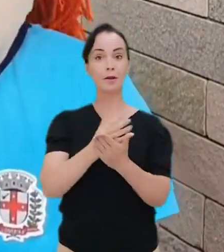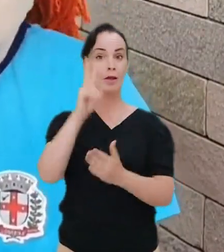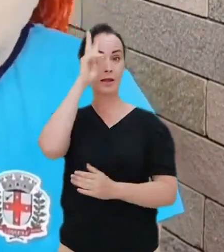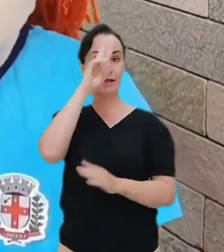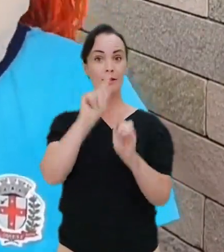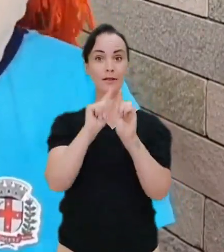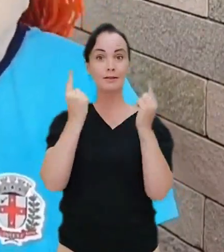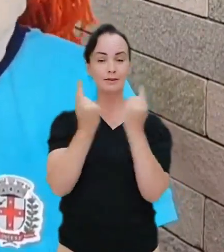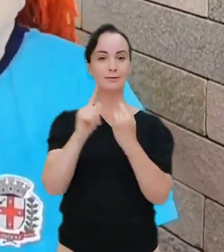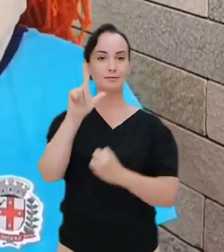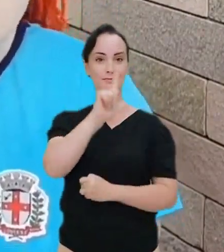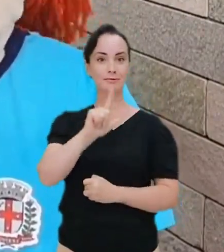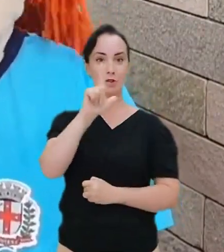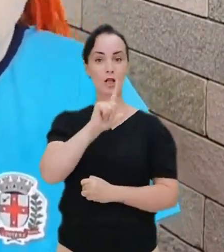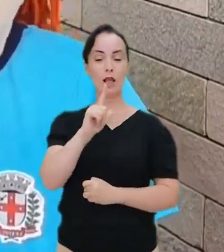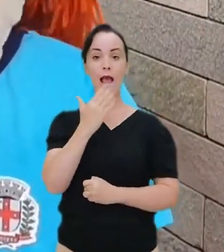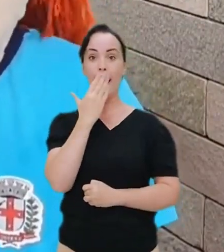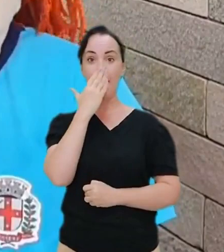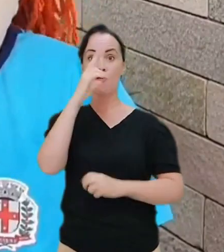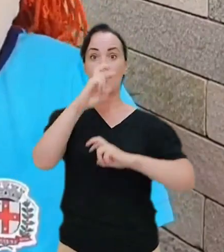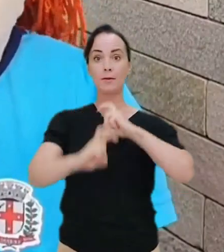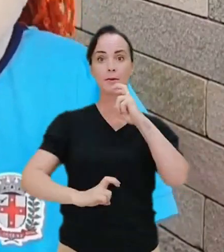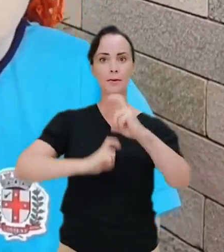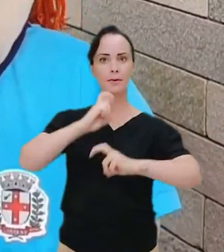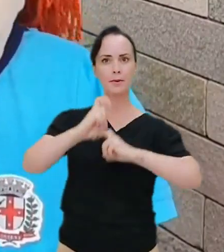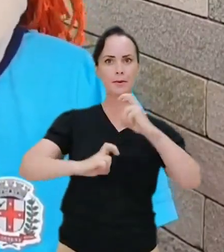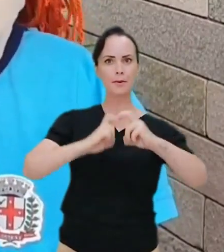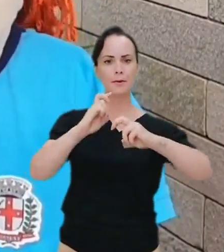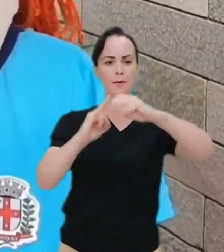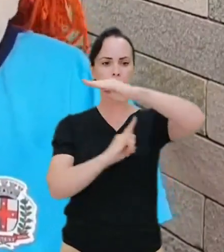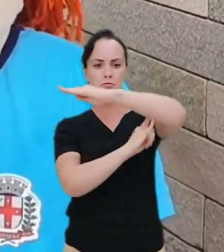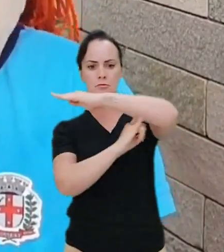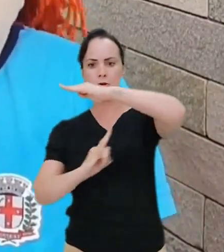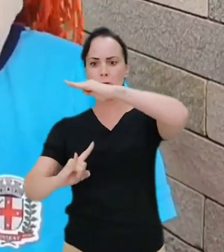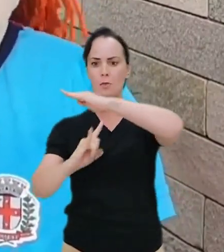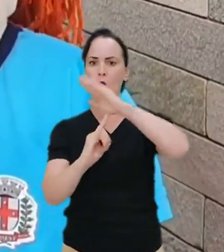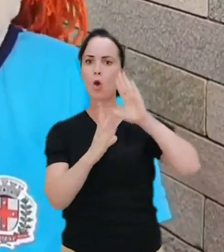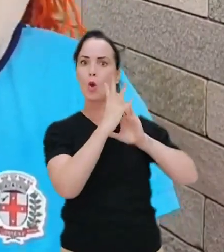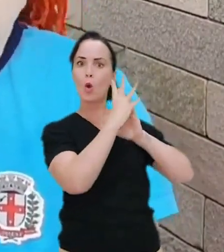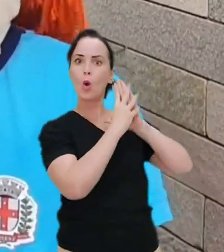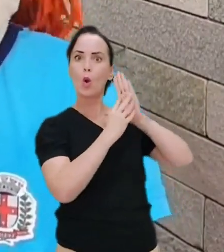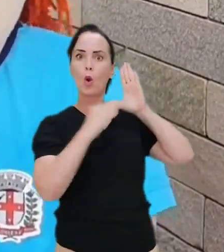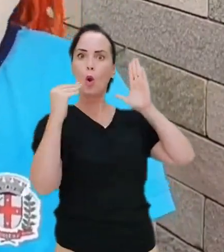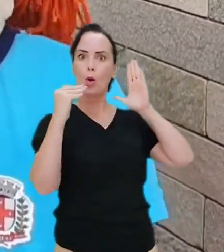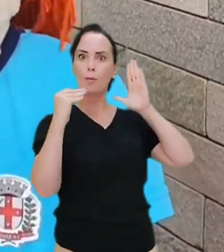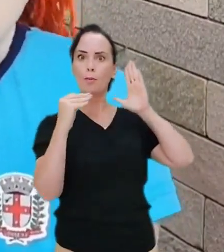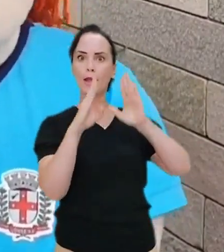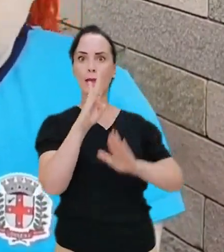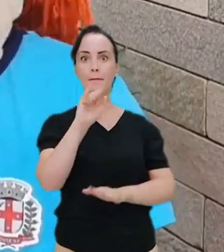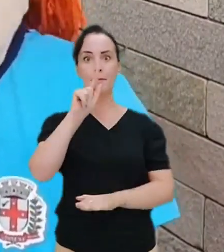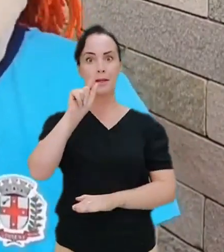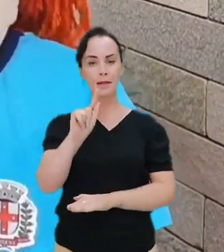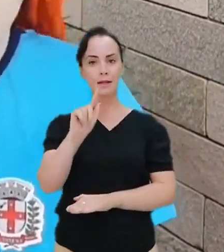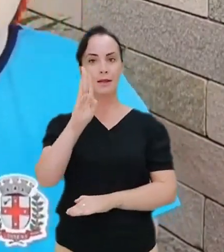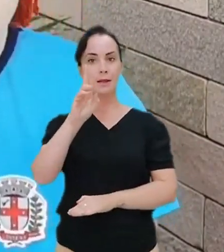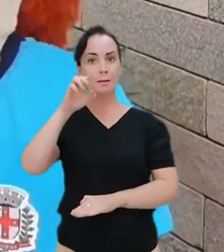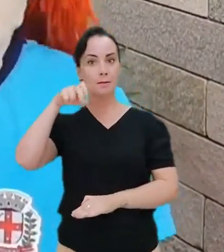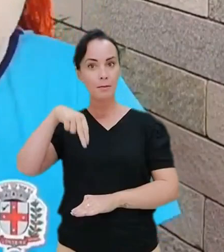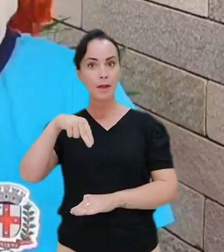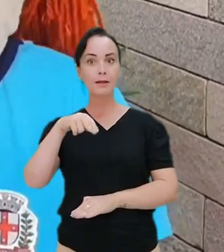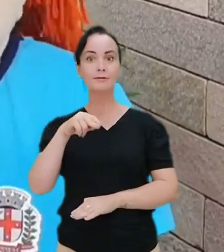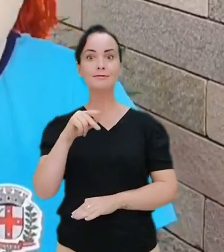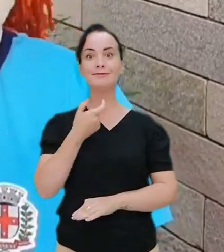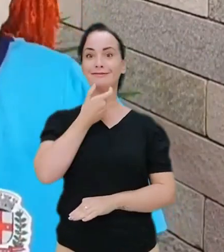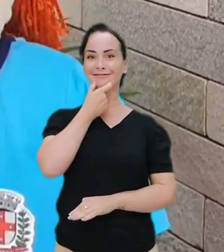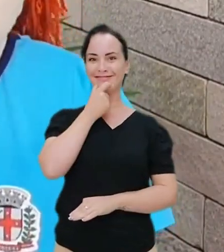Londrina que o portal lá na frente do parque na entrada é uma réplica do Big Ben de Londres. Eu queria ver